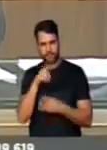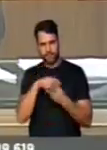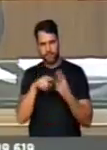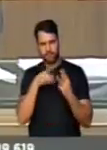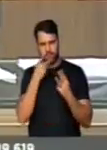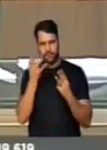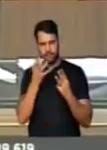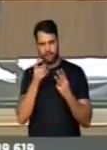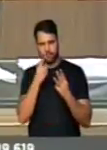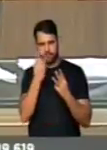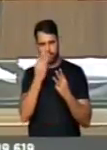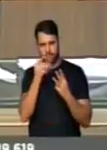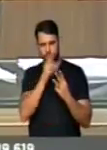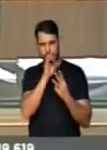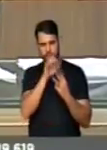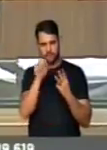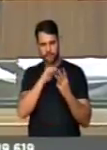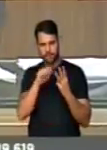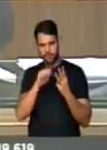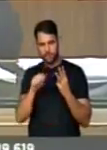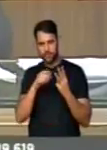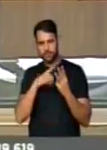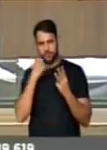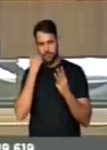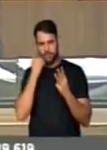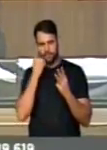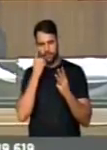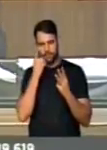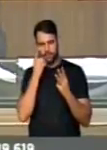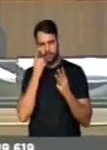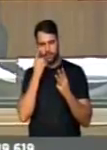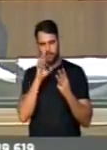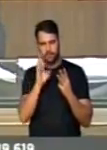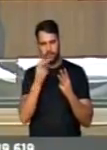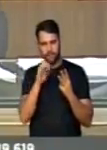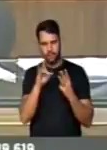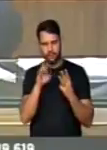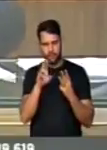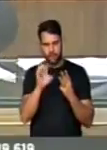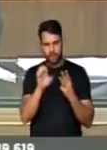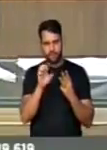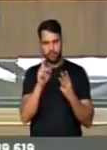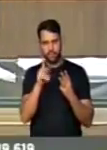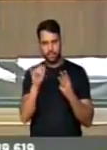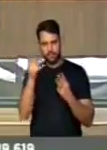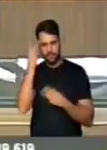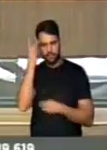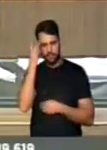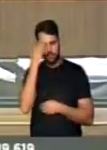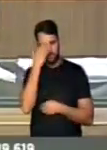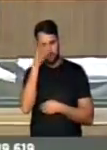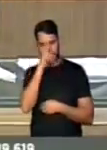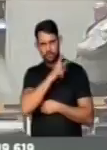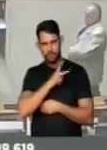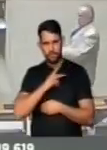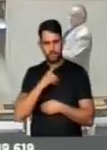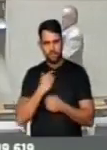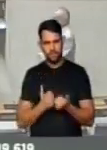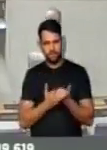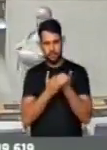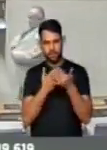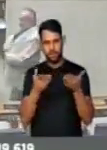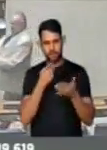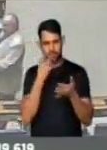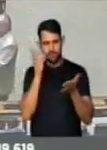os deputados que pretendem falar, eu vou dar um minuto pela ordem de inscrição. Deputado Eduardo Cury, PSDB de São Paulo. Obrigado, senhor presidente. Só queria corroborar